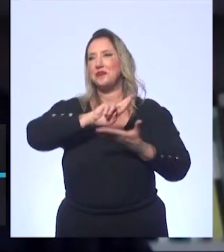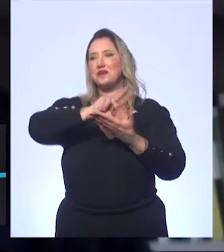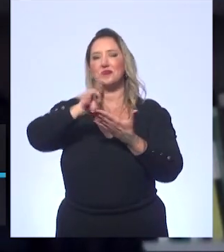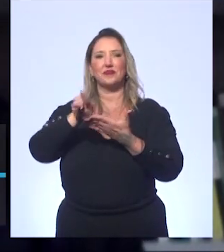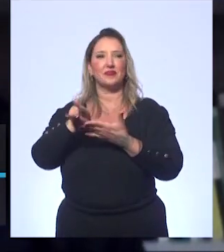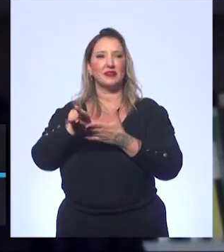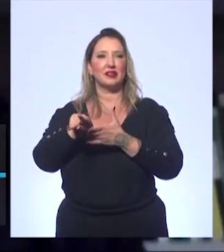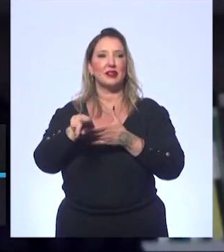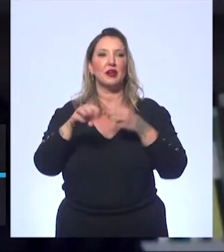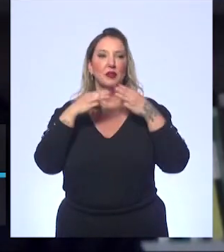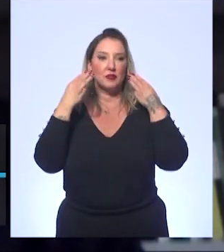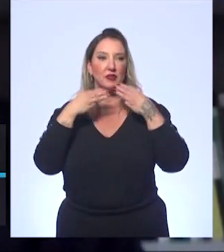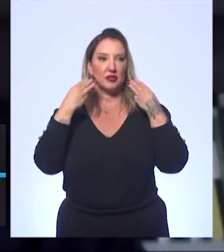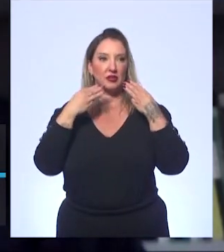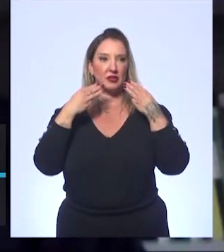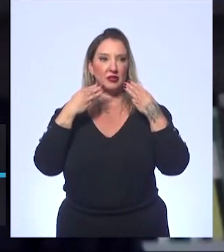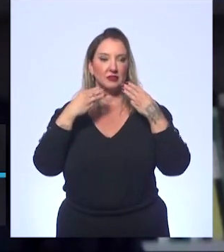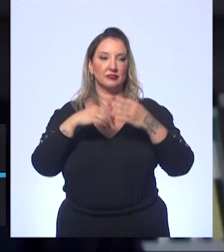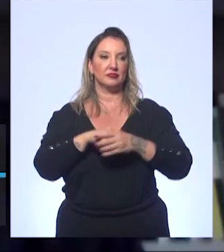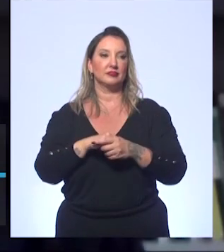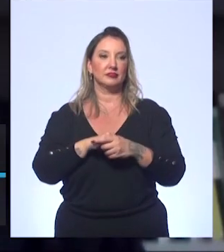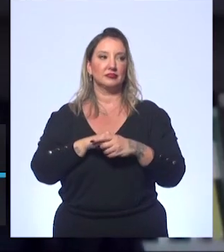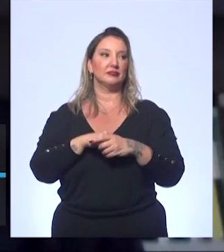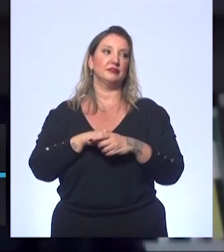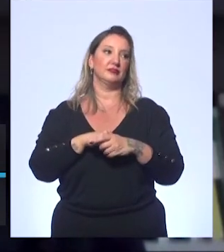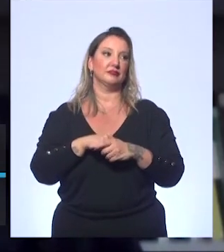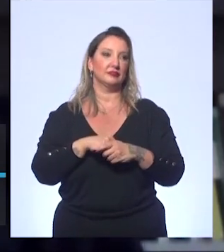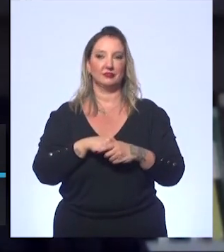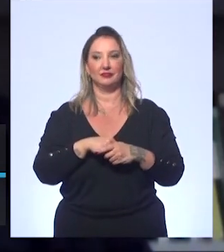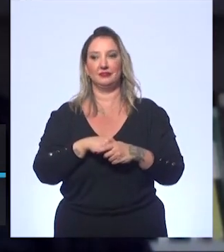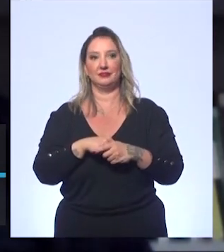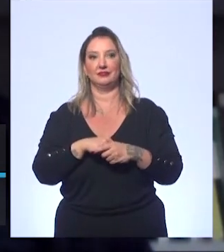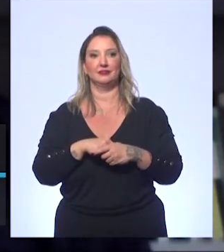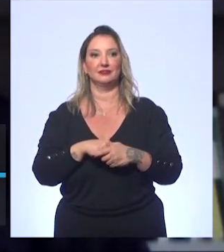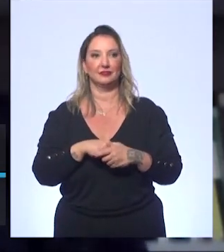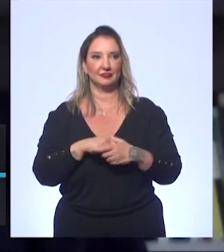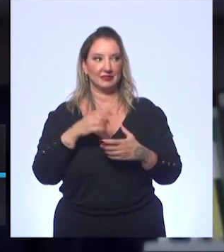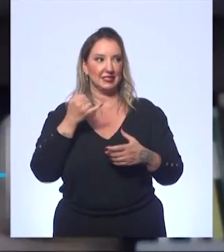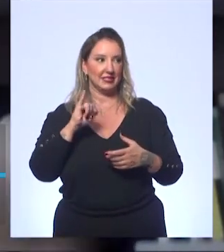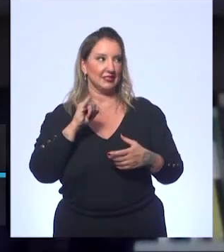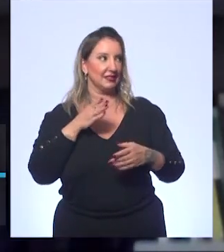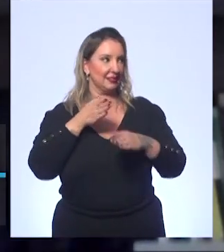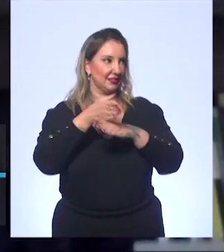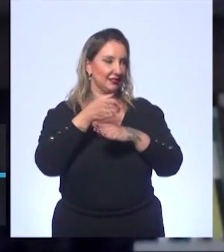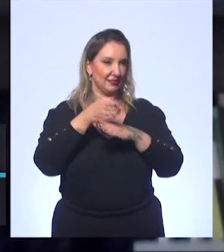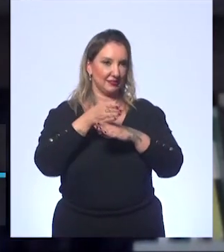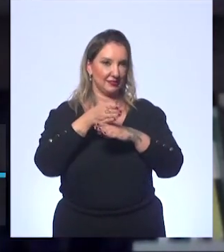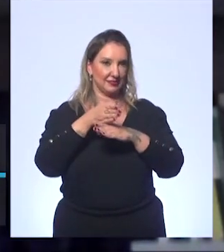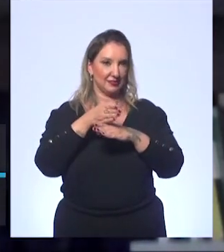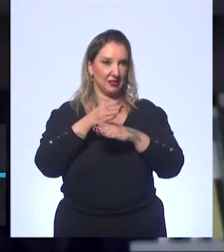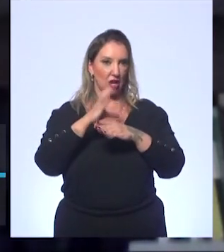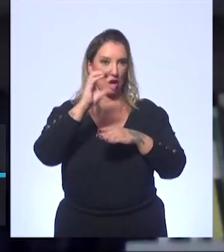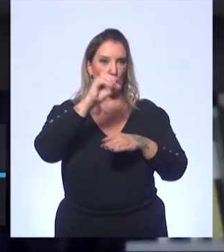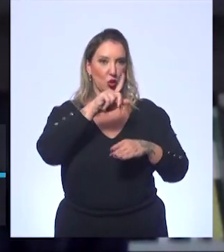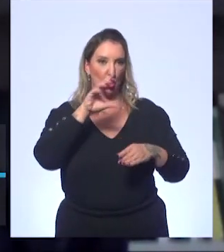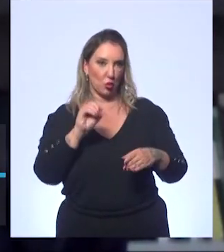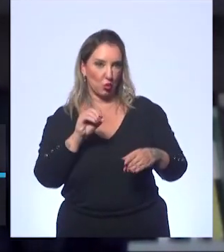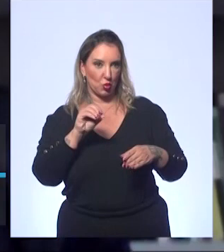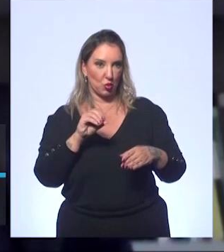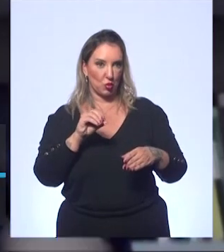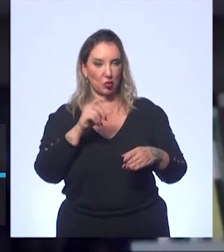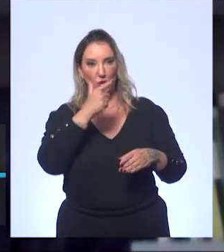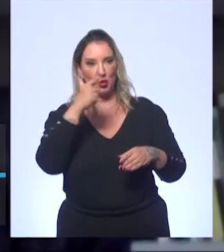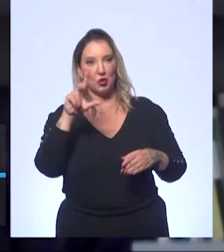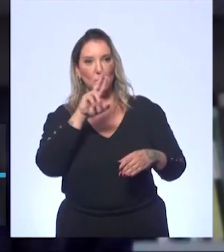Em Moçambique, nós chamamos de chima, certo? Se você for na República Democrática do Congo, é chamada de